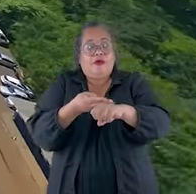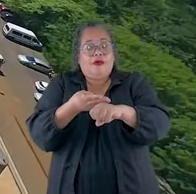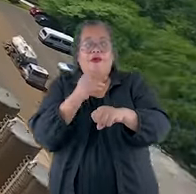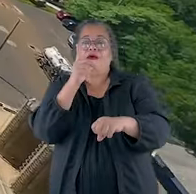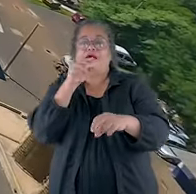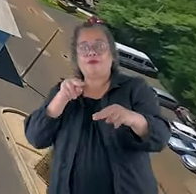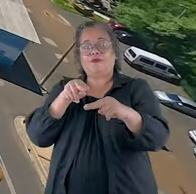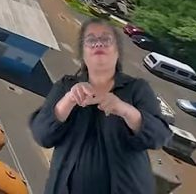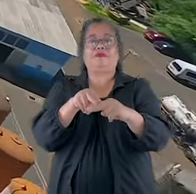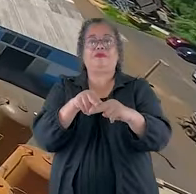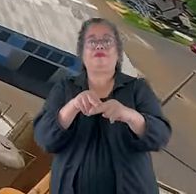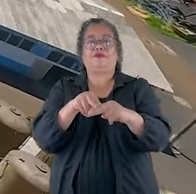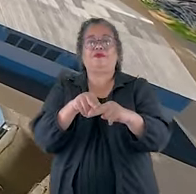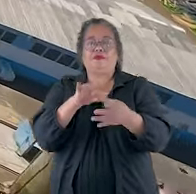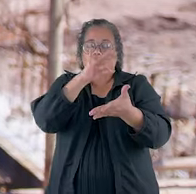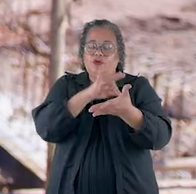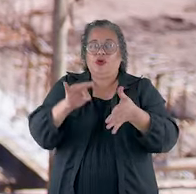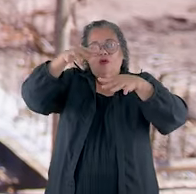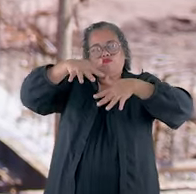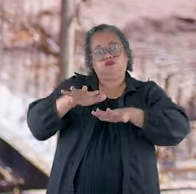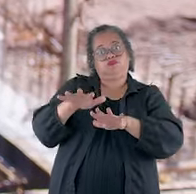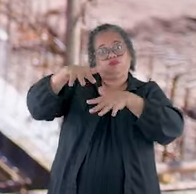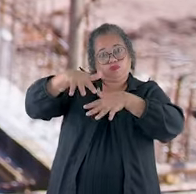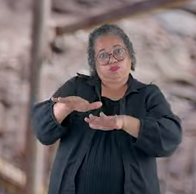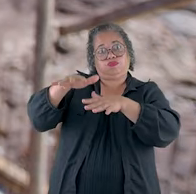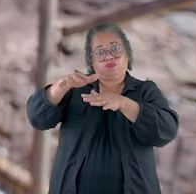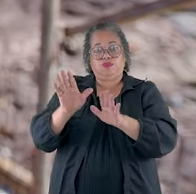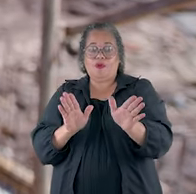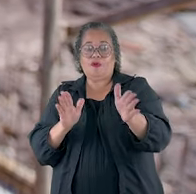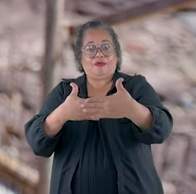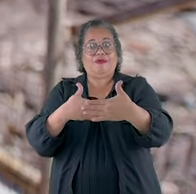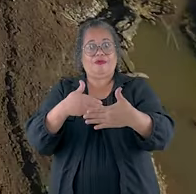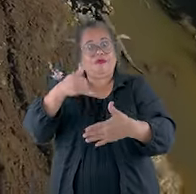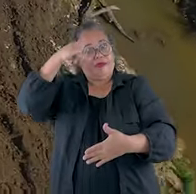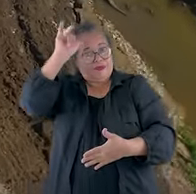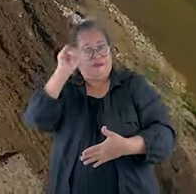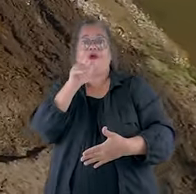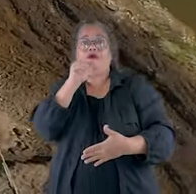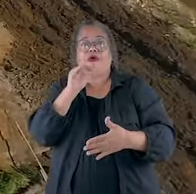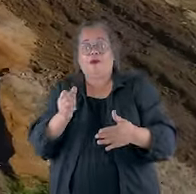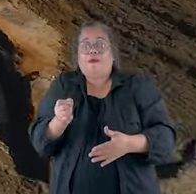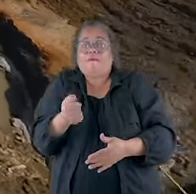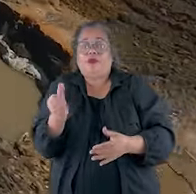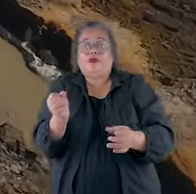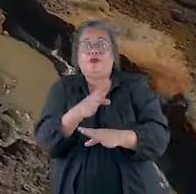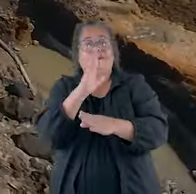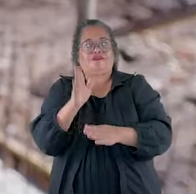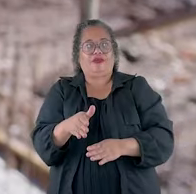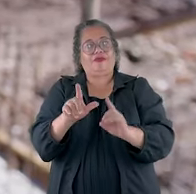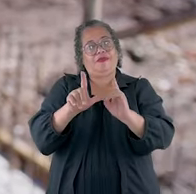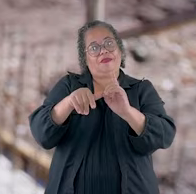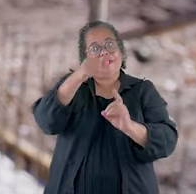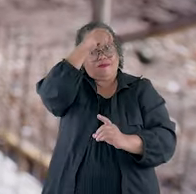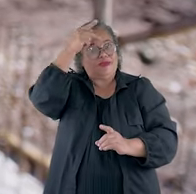Panorama e na Eti Uberabinha. E contra enchentes, a boa notícia é que a represa do Camaru está na reta final.